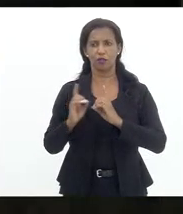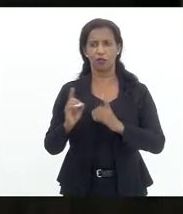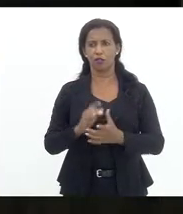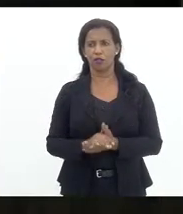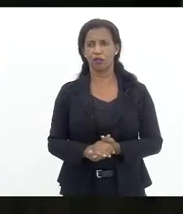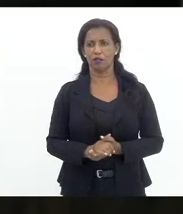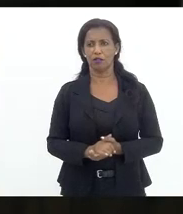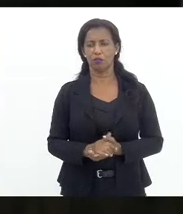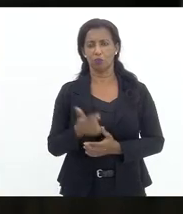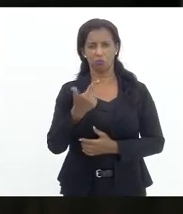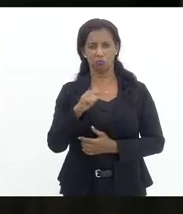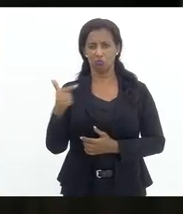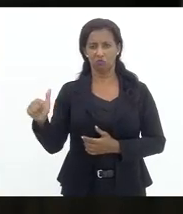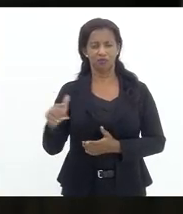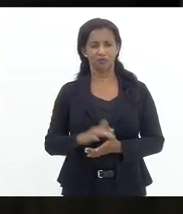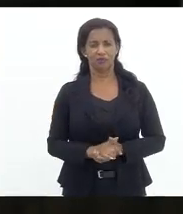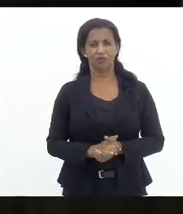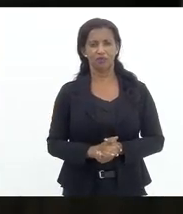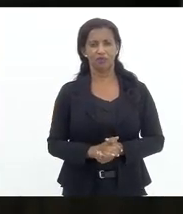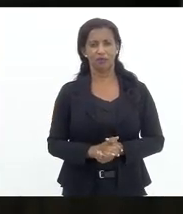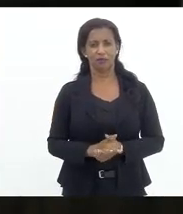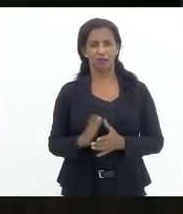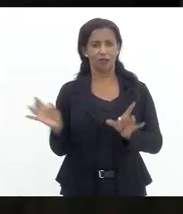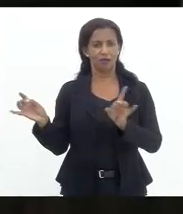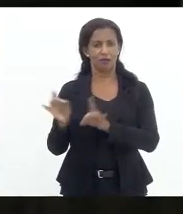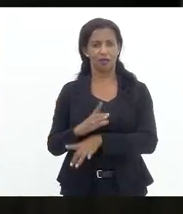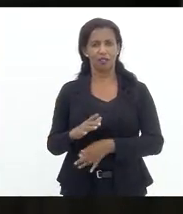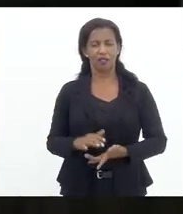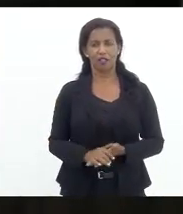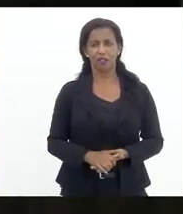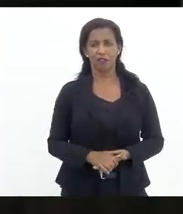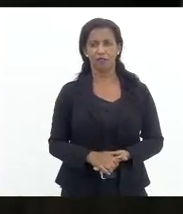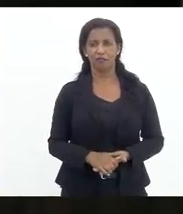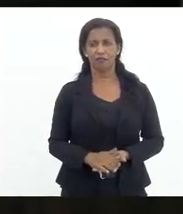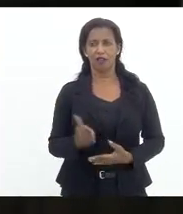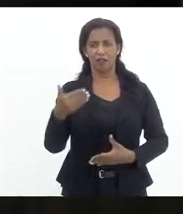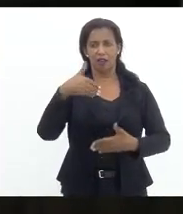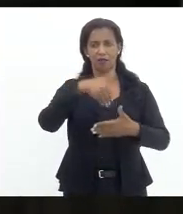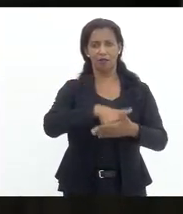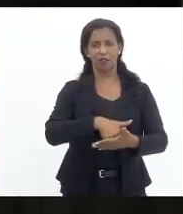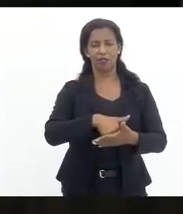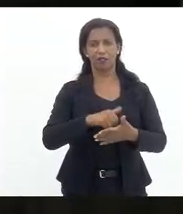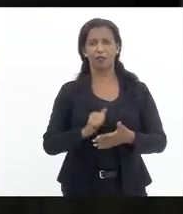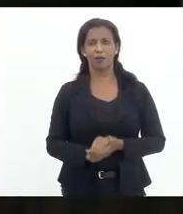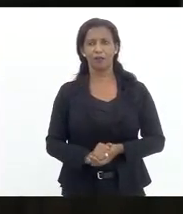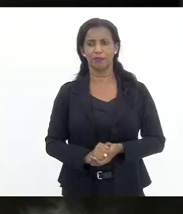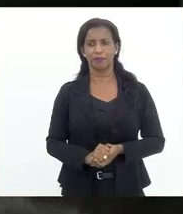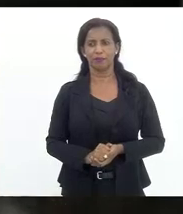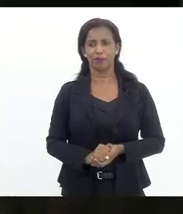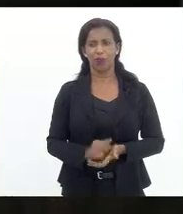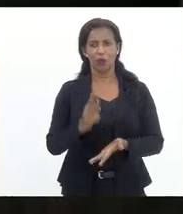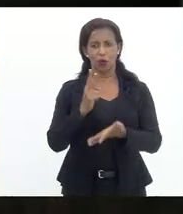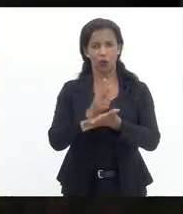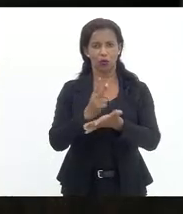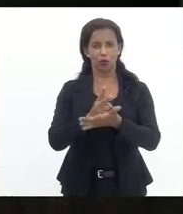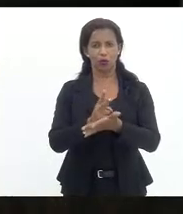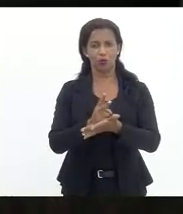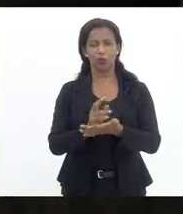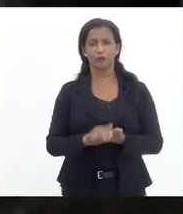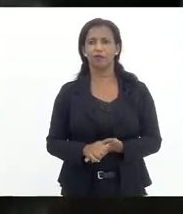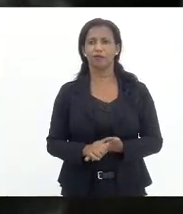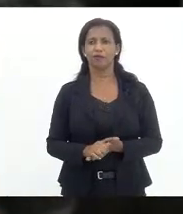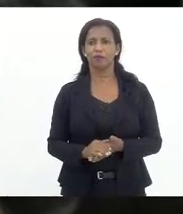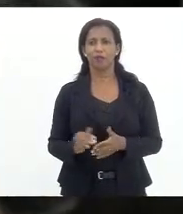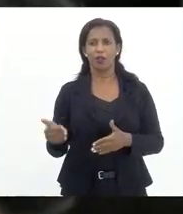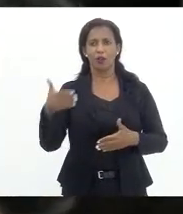Em discussão. Não havendo quem queira discutir, encerrada a discussão. Em votação, seus que aprovam permaneçam como estão aprovados. Vai a